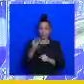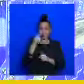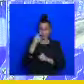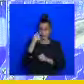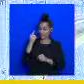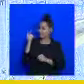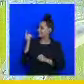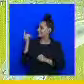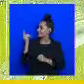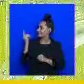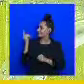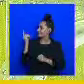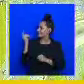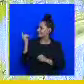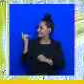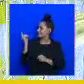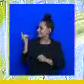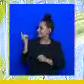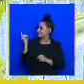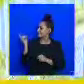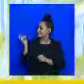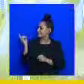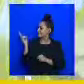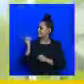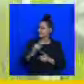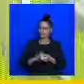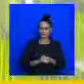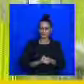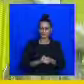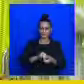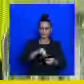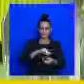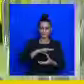bolas posicionadas. Valendo!